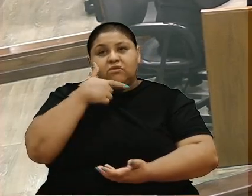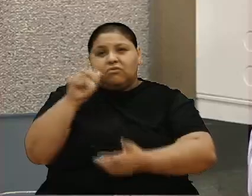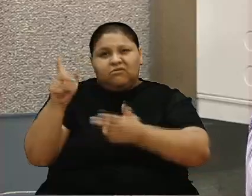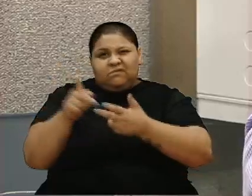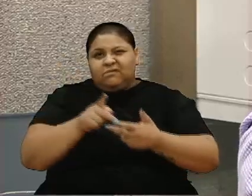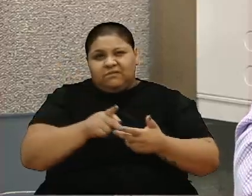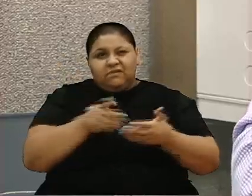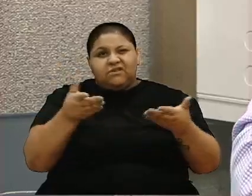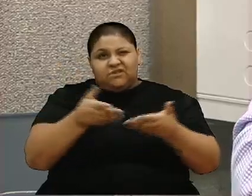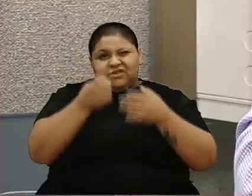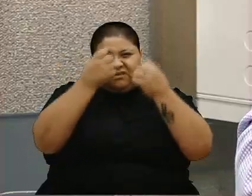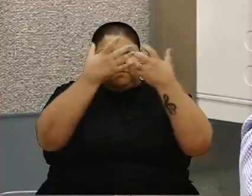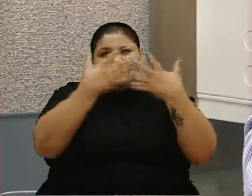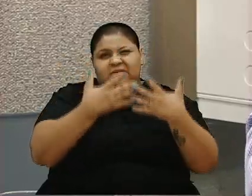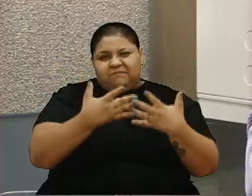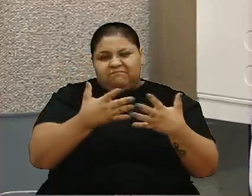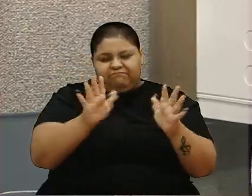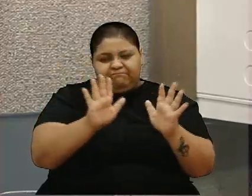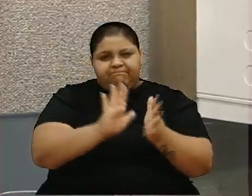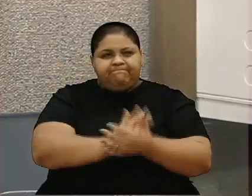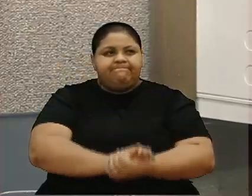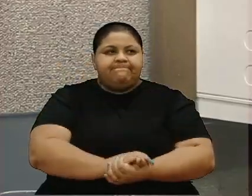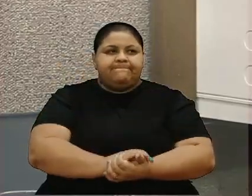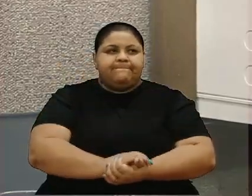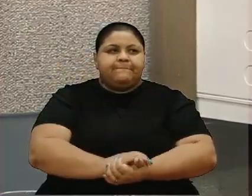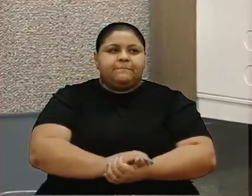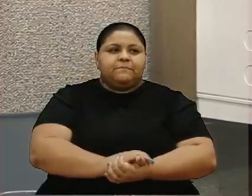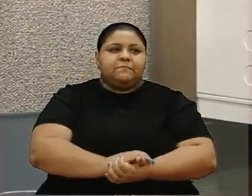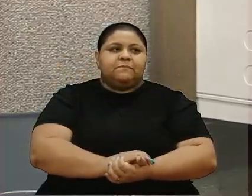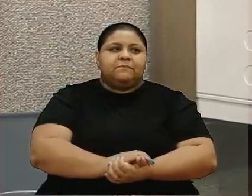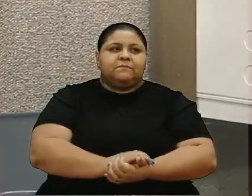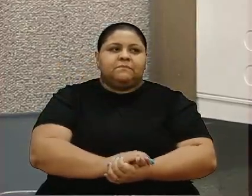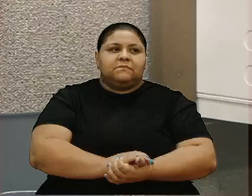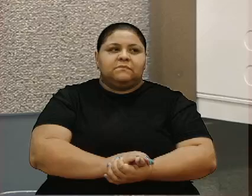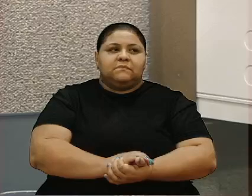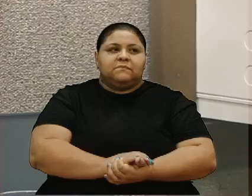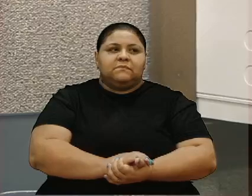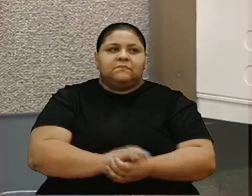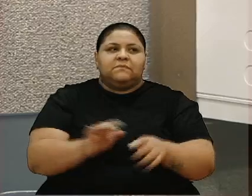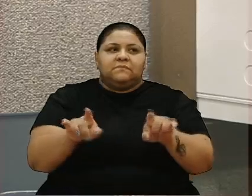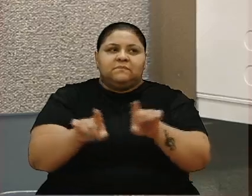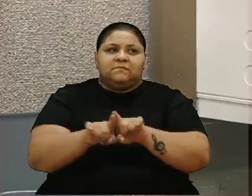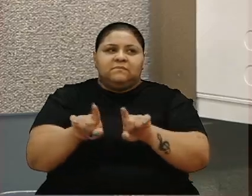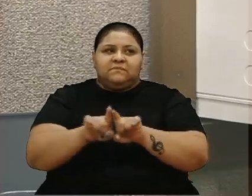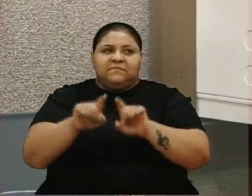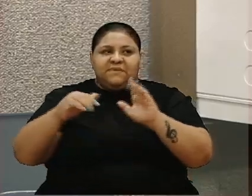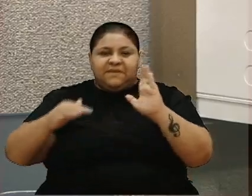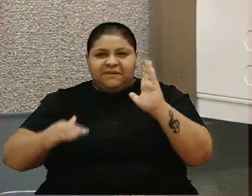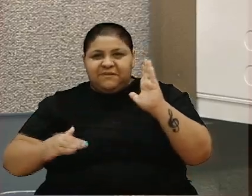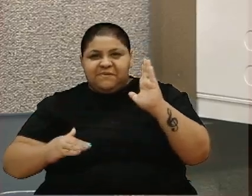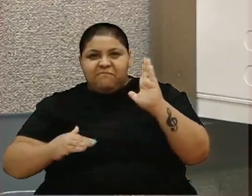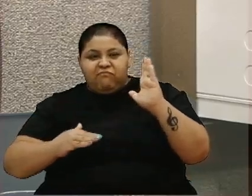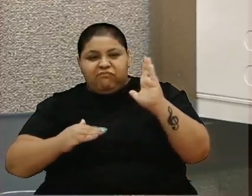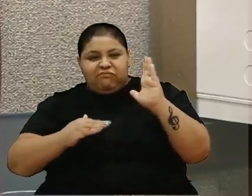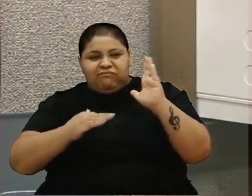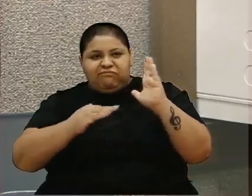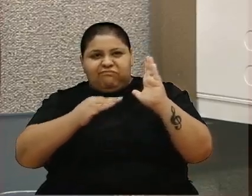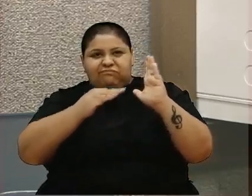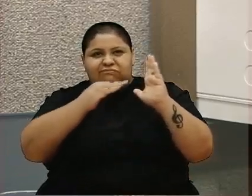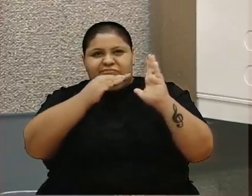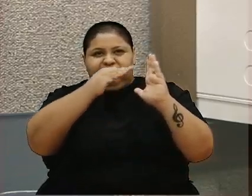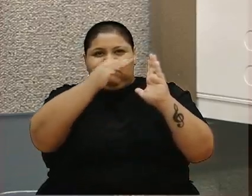já foi justificado. Embora eu conheça aquele prédio de baixo para cima, de cima para baixo, de tudo que é lado,